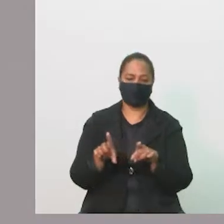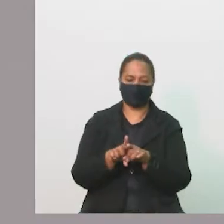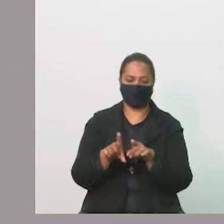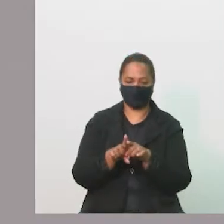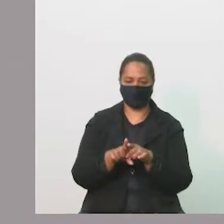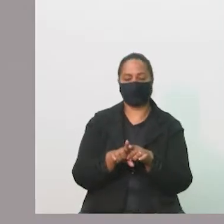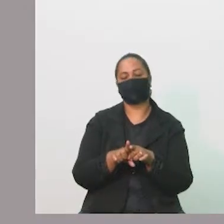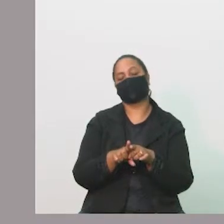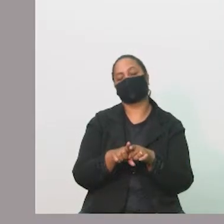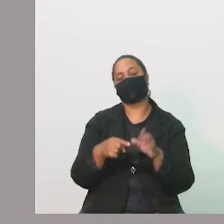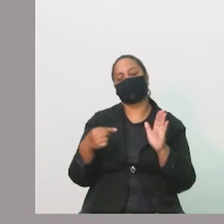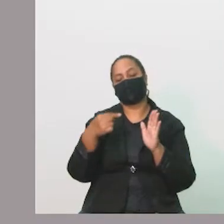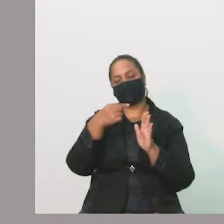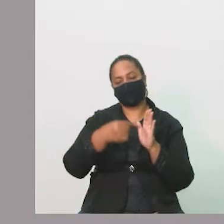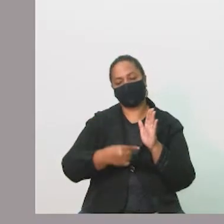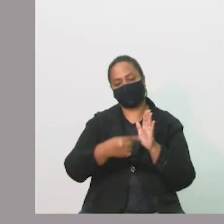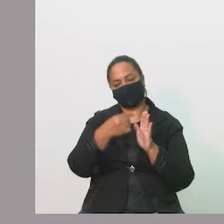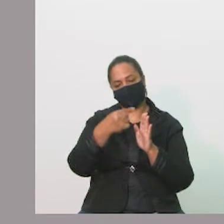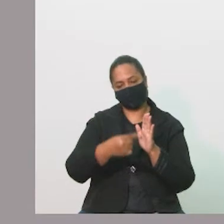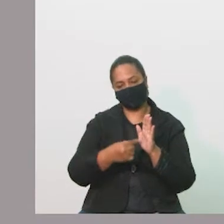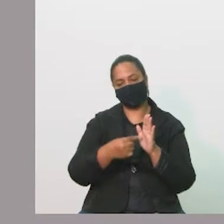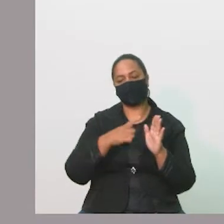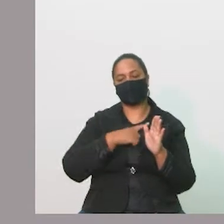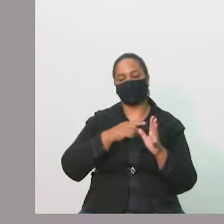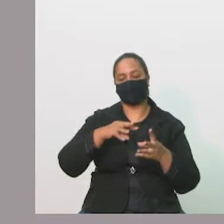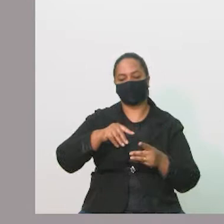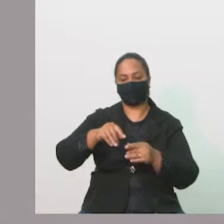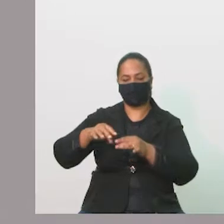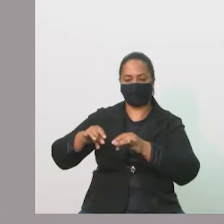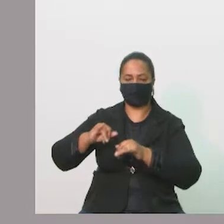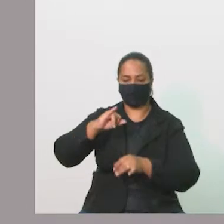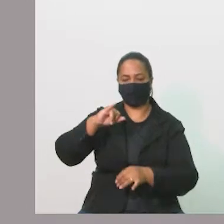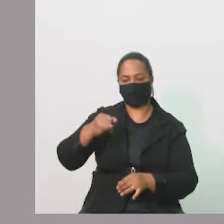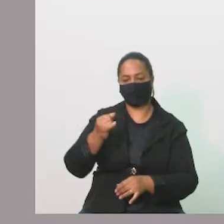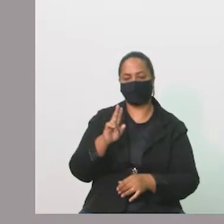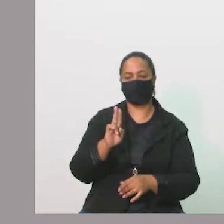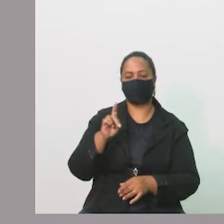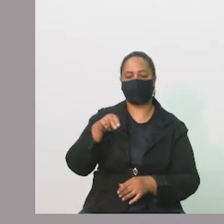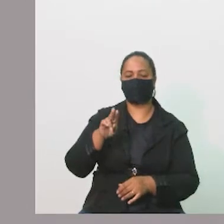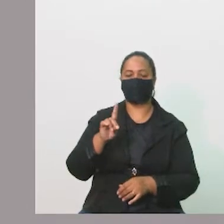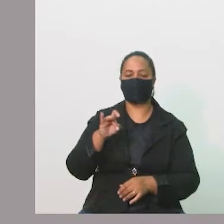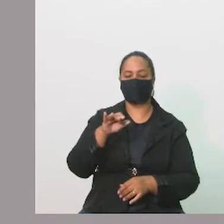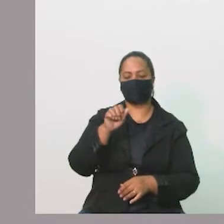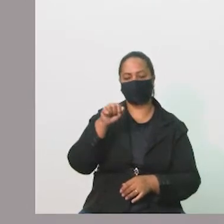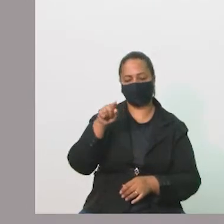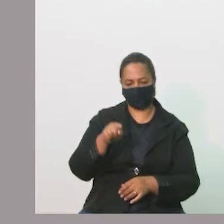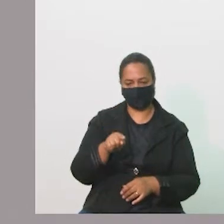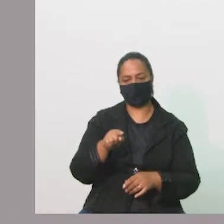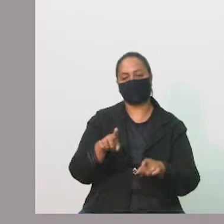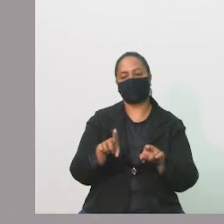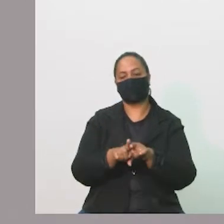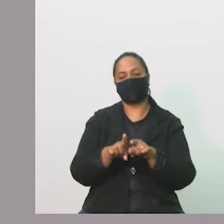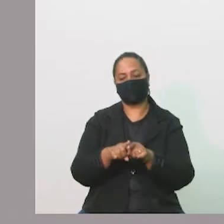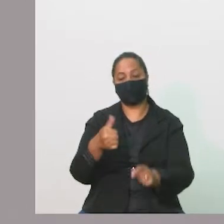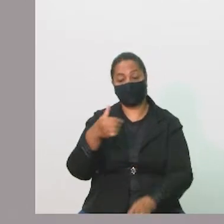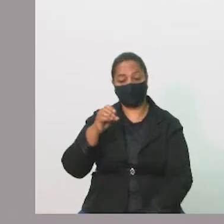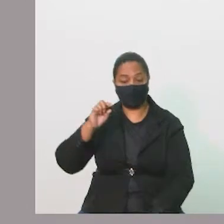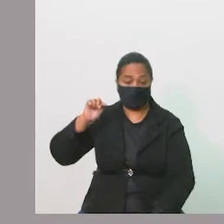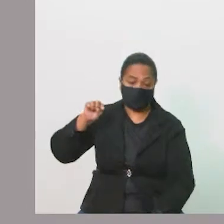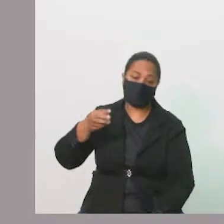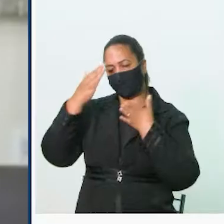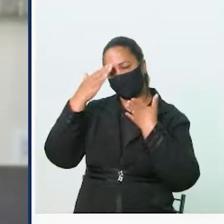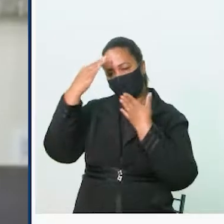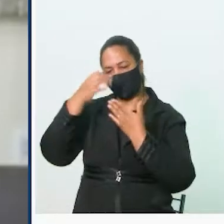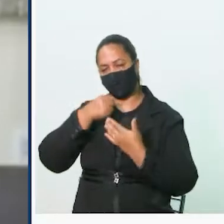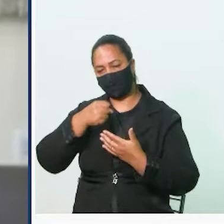a audiência pública de prestação de contas da Prefeitura de Anápolis referente ao 3º quadrimestre do exercício financeiro